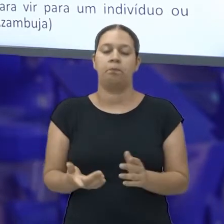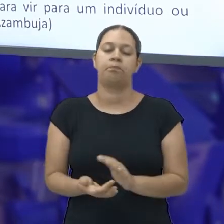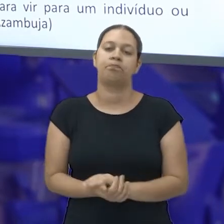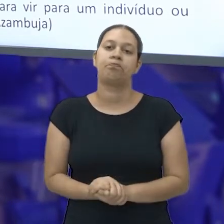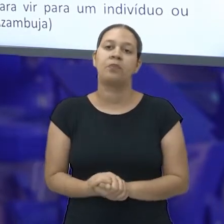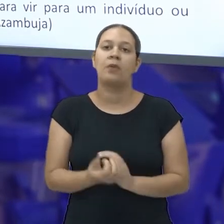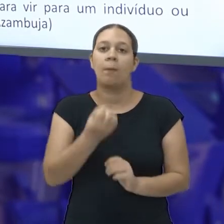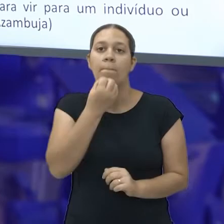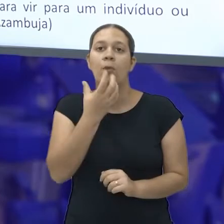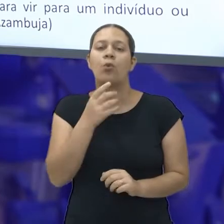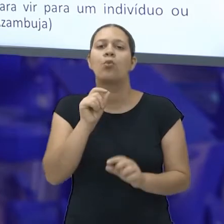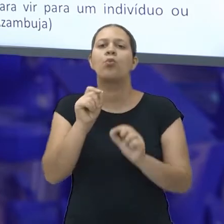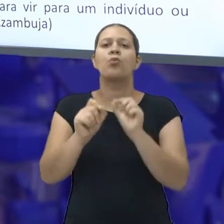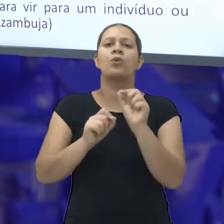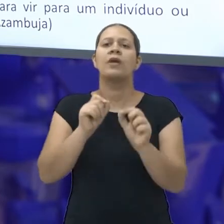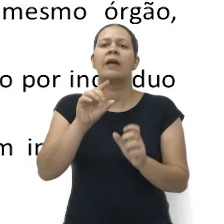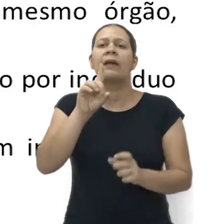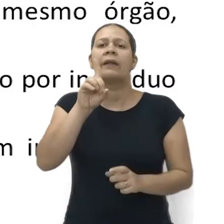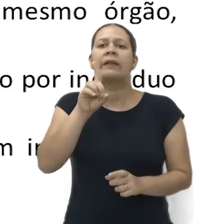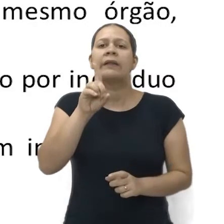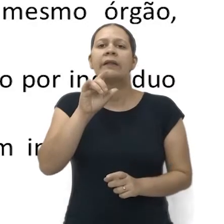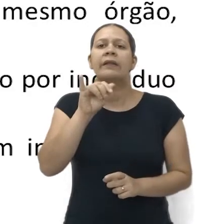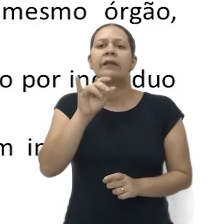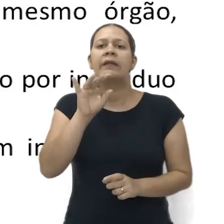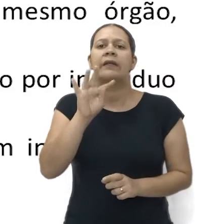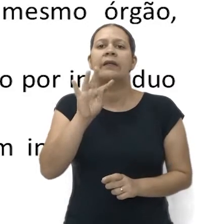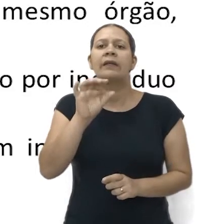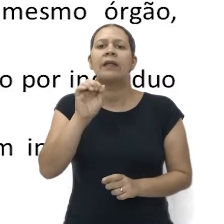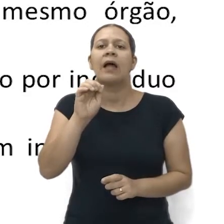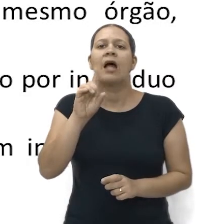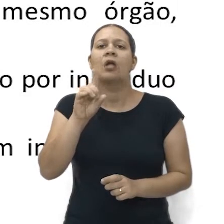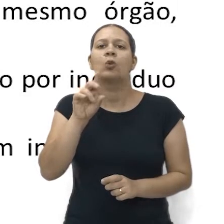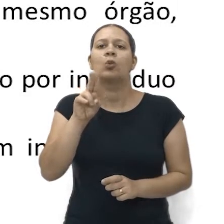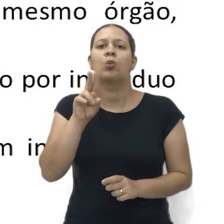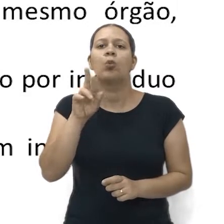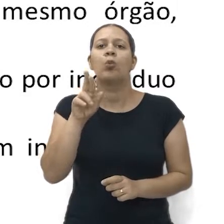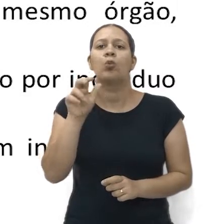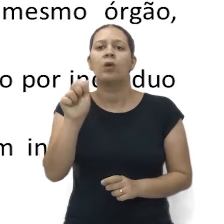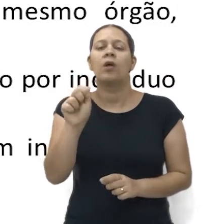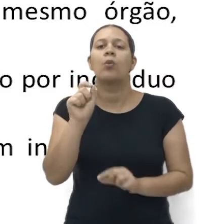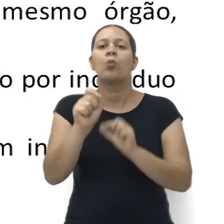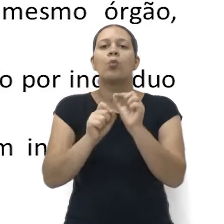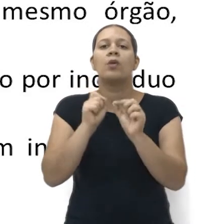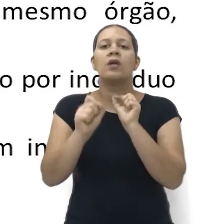Bom, o que é uma ditadura? Podemos dizer que uma ditadura,